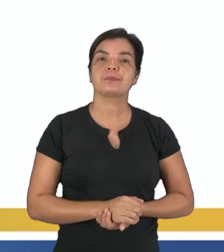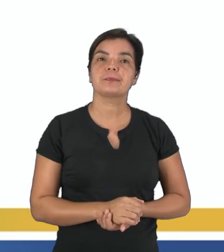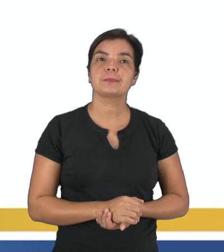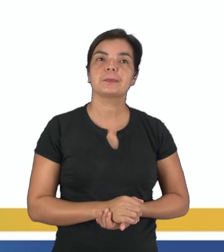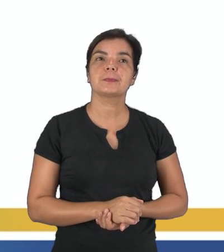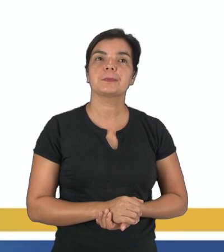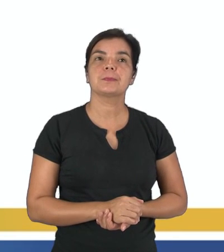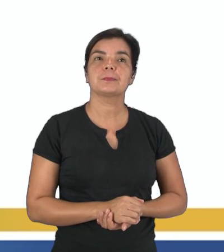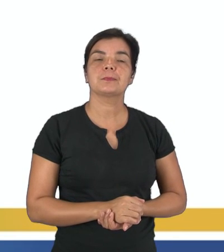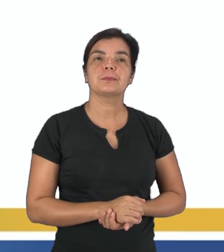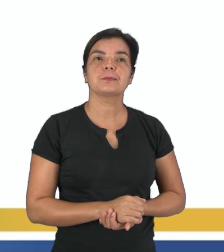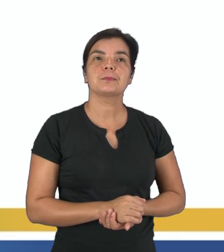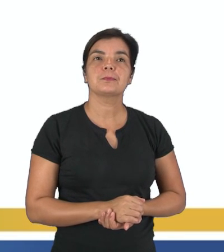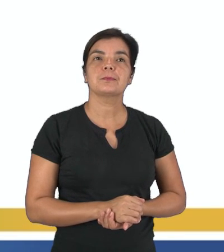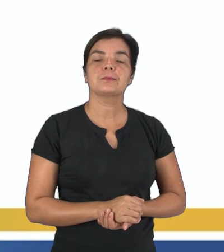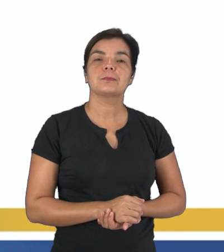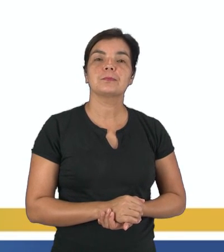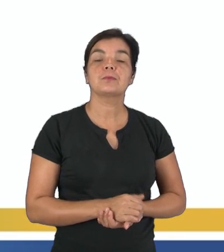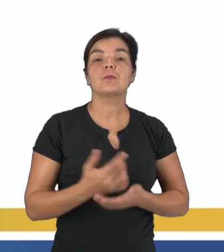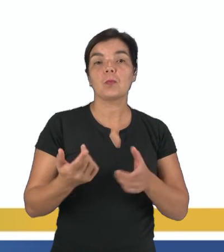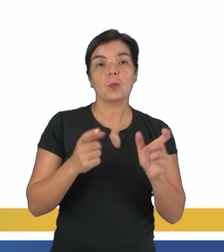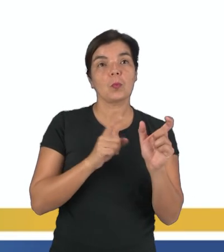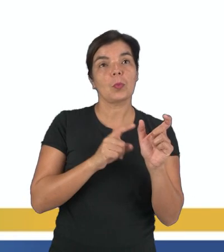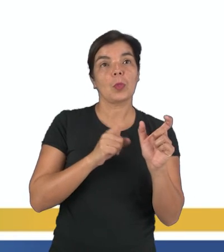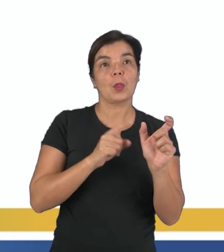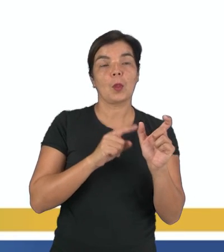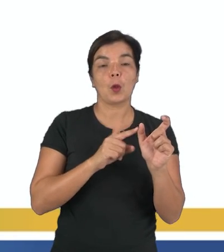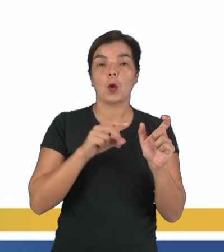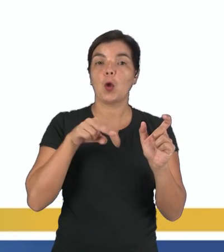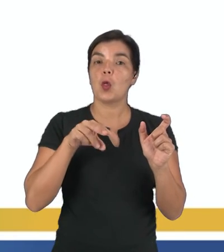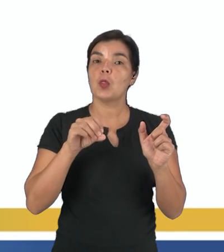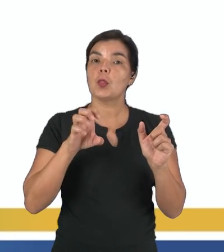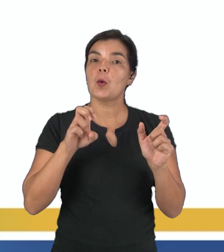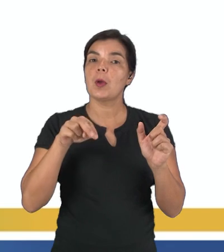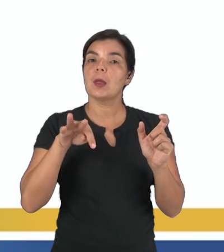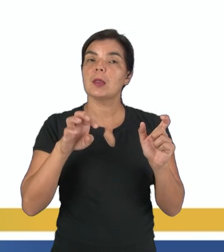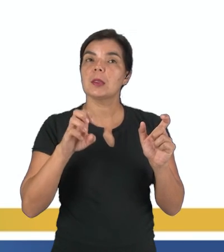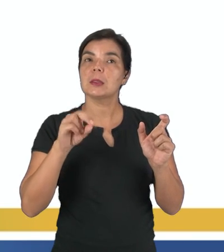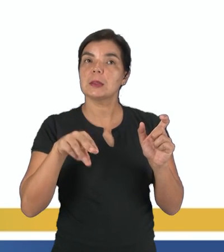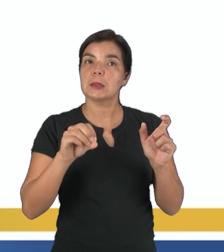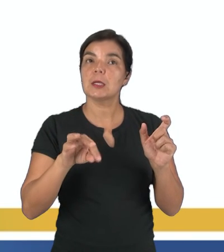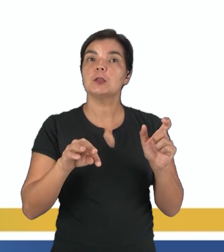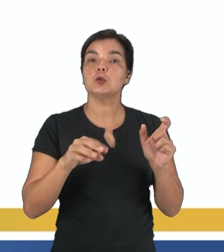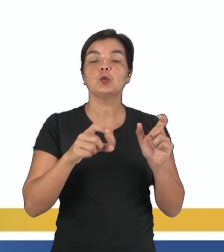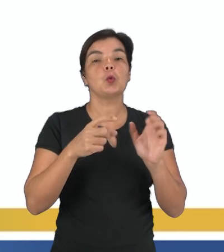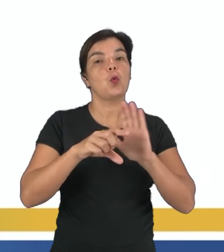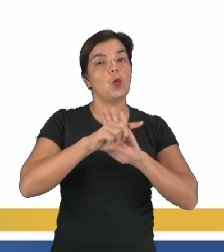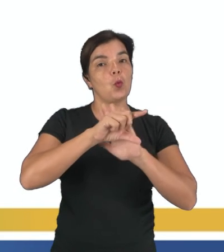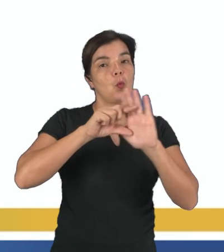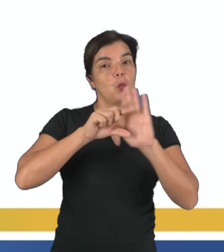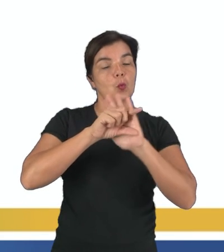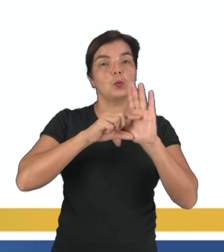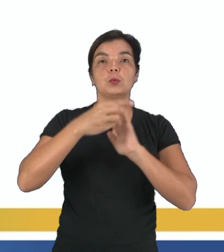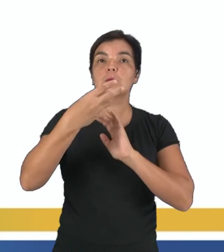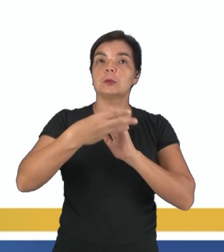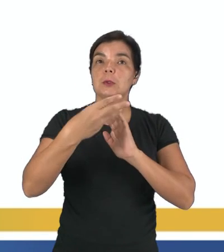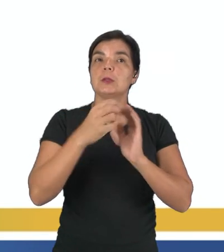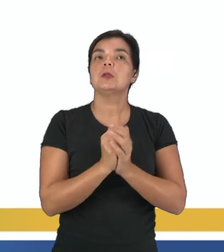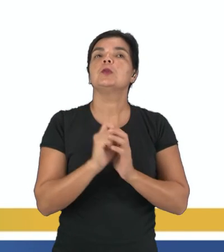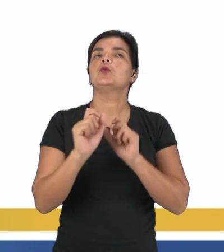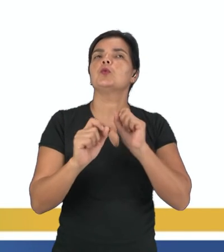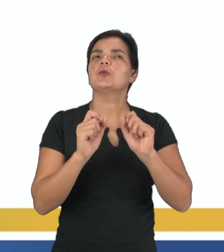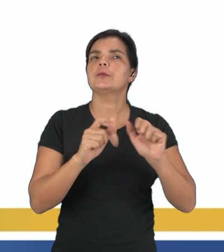parar aqui, tá? Então, o conectivo, no entanto, no terceiro período do texto, tem a função de